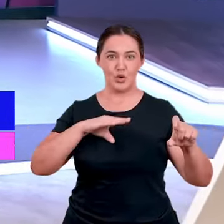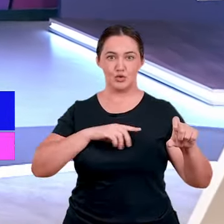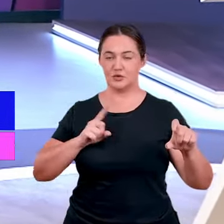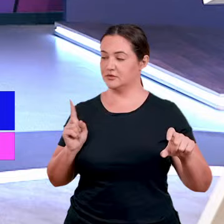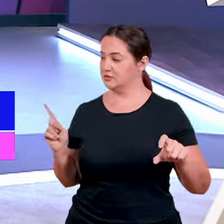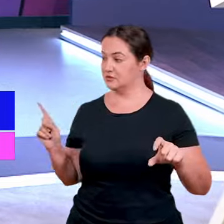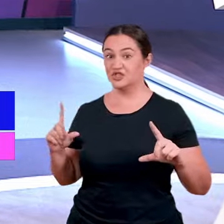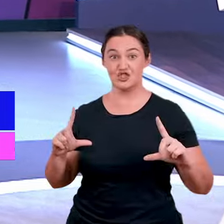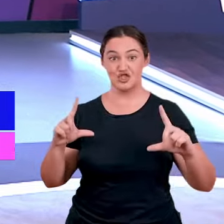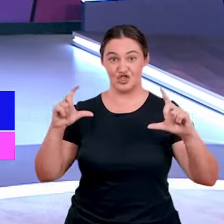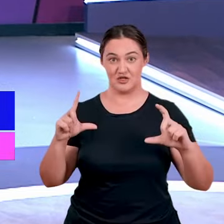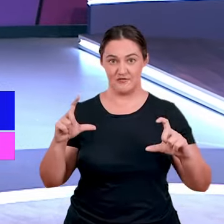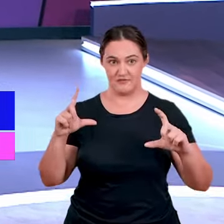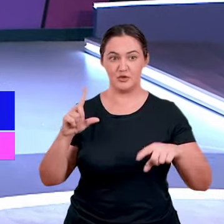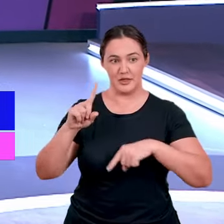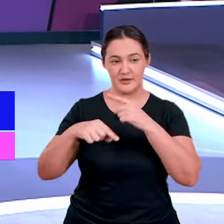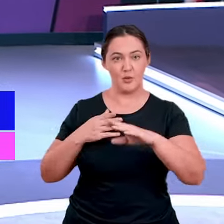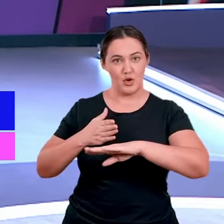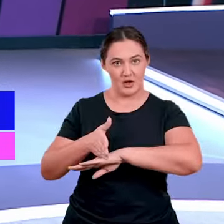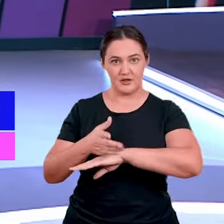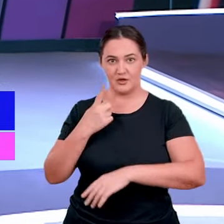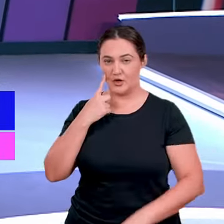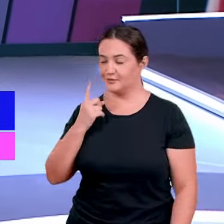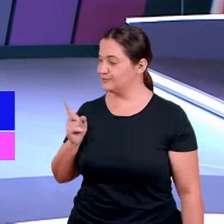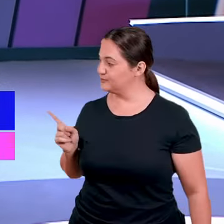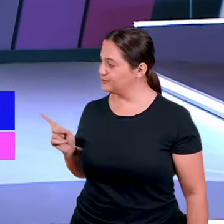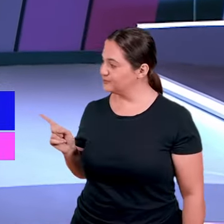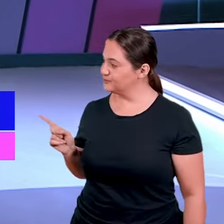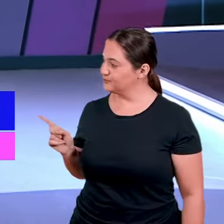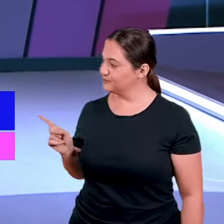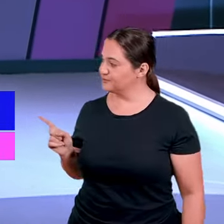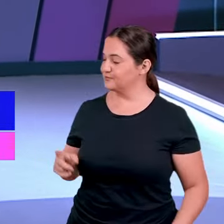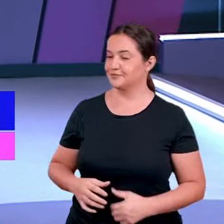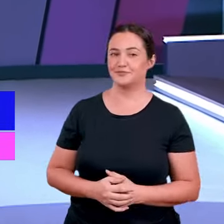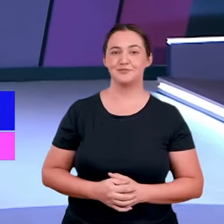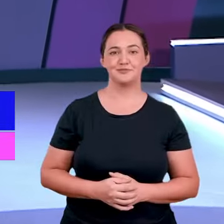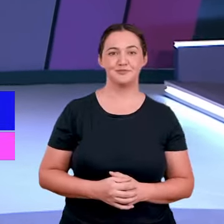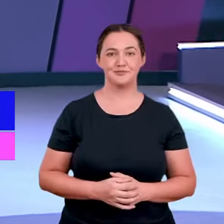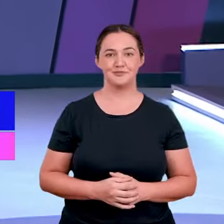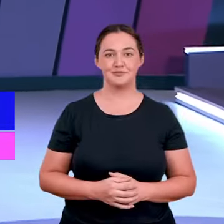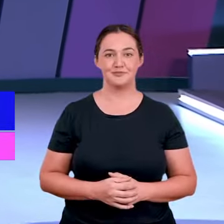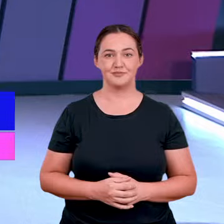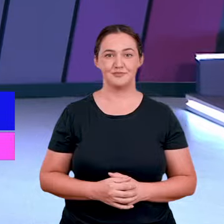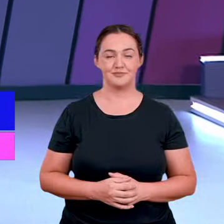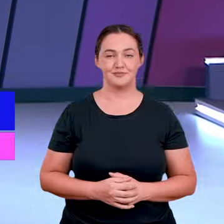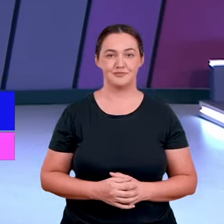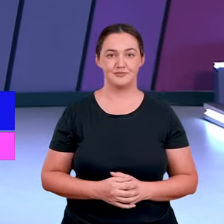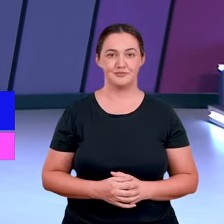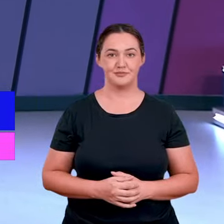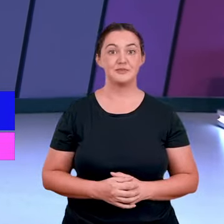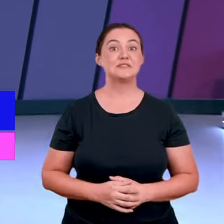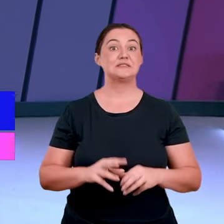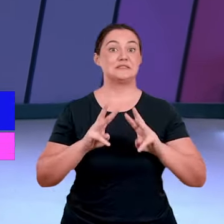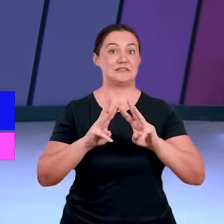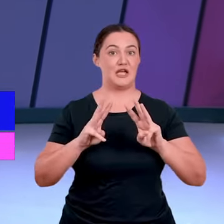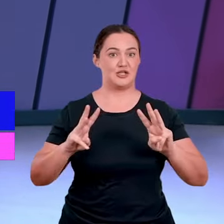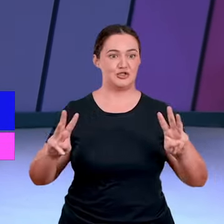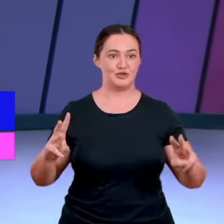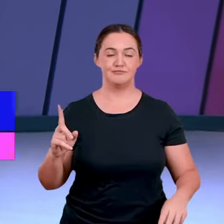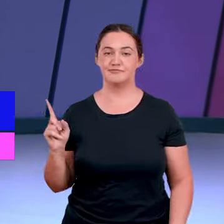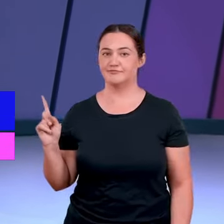novotempo.com/Escola Bíblica. Anotou aí? Se não anotou, tira uma foto da tela aqui da Novo Tempo, que está aparecendo aqui embaixo,